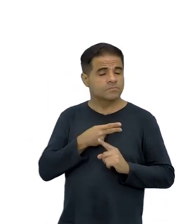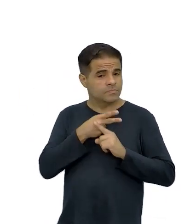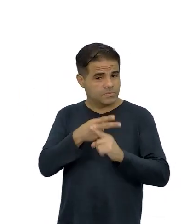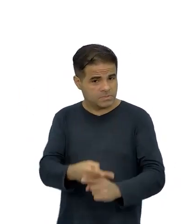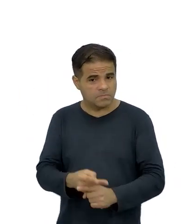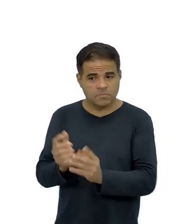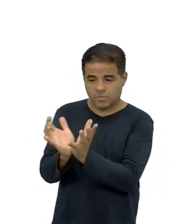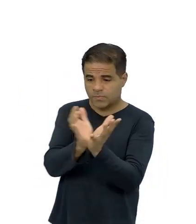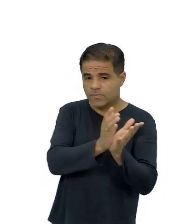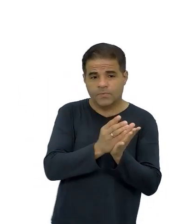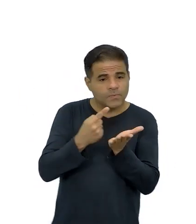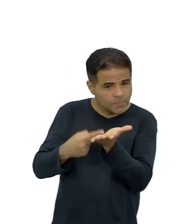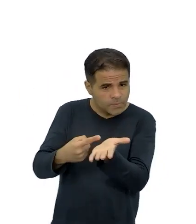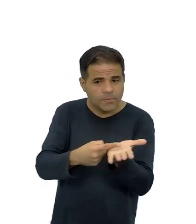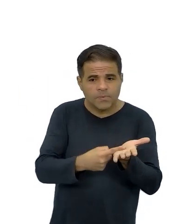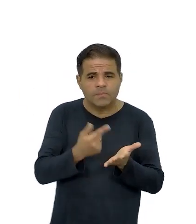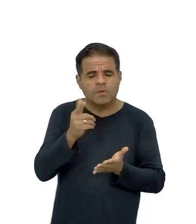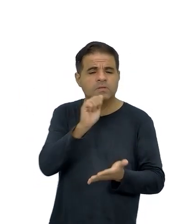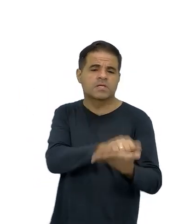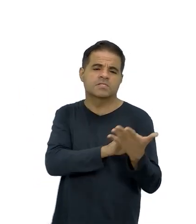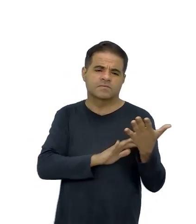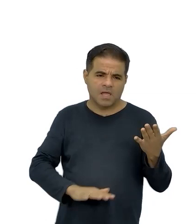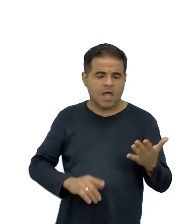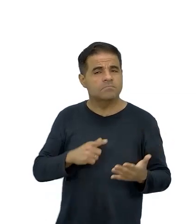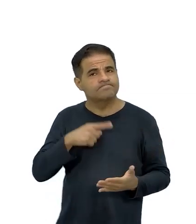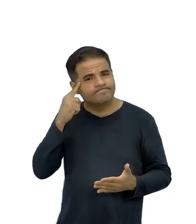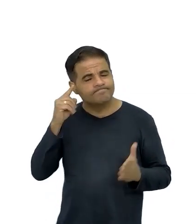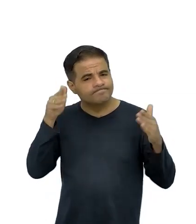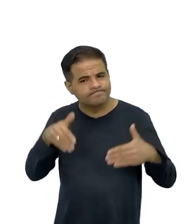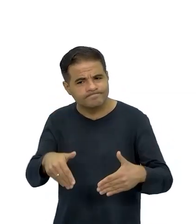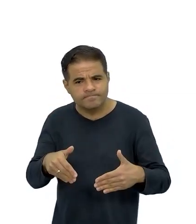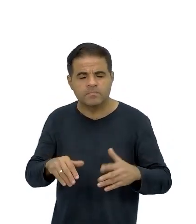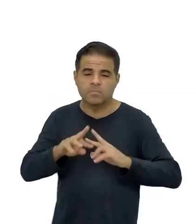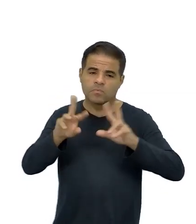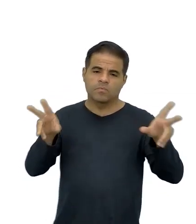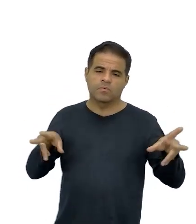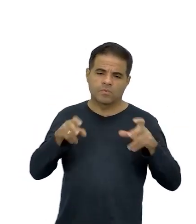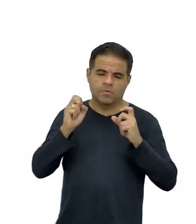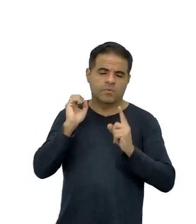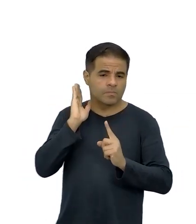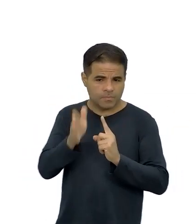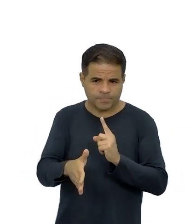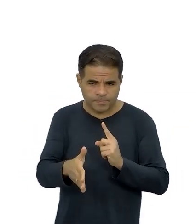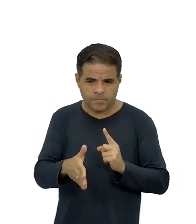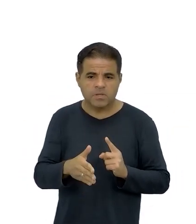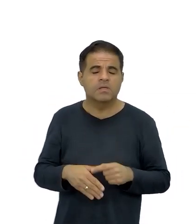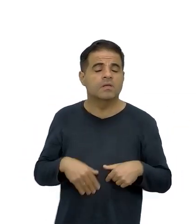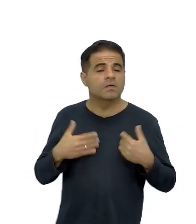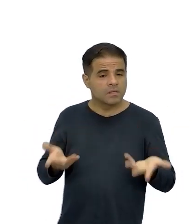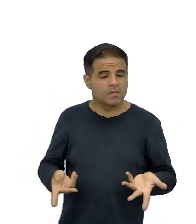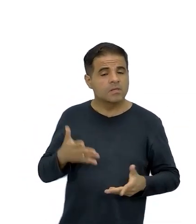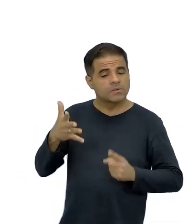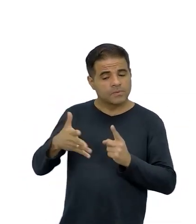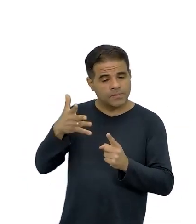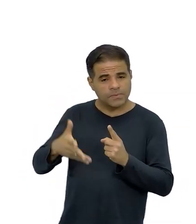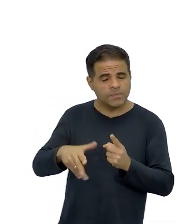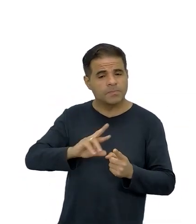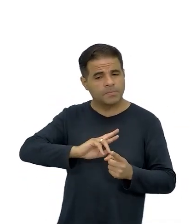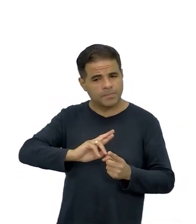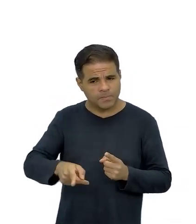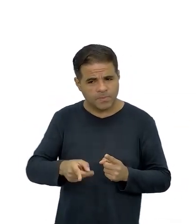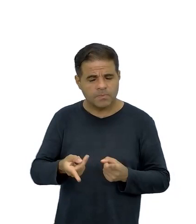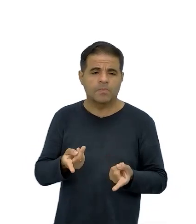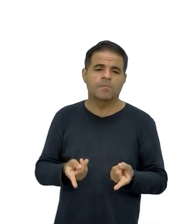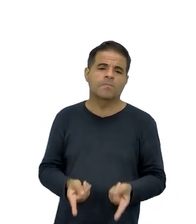com os colegas outras atividades que focalizem a versão do discurso direto em discurso indireto